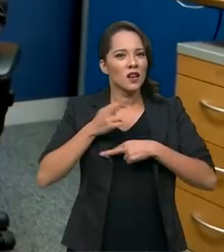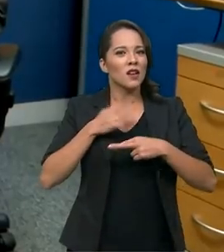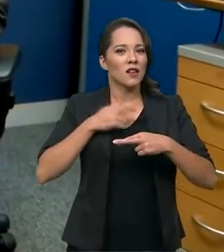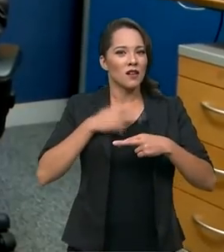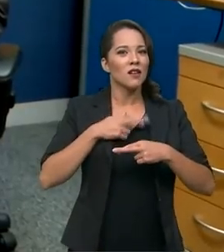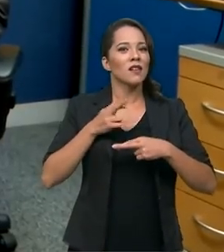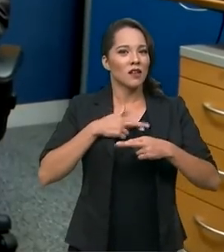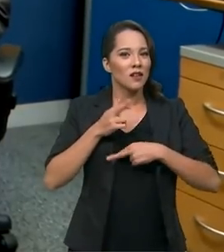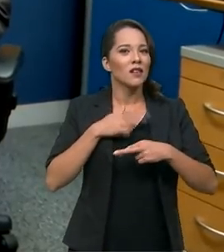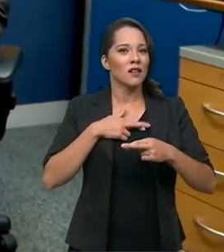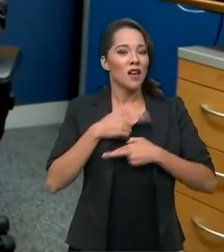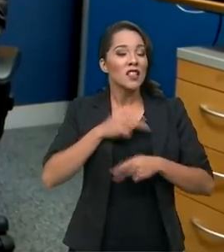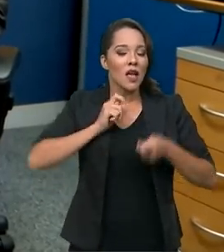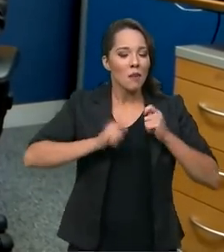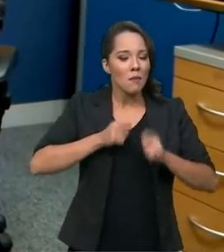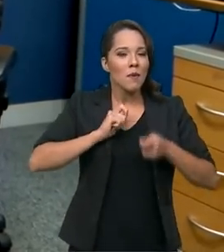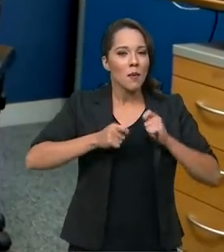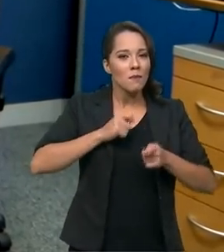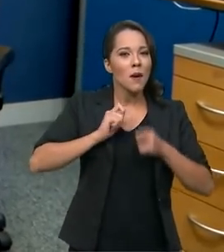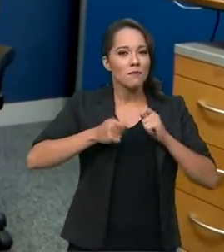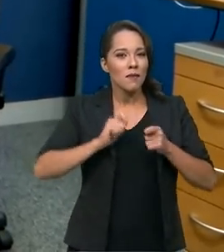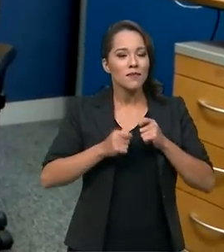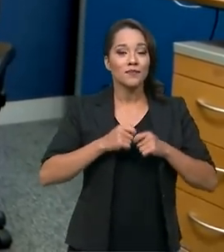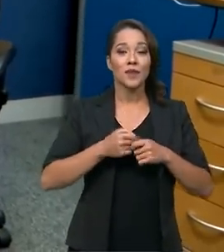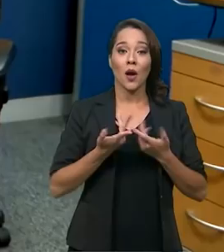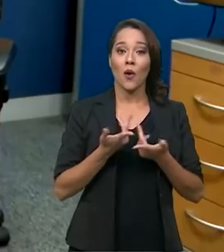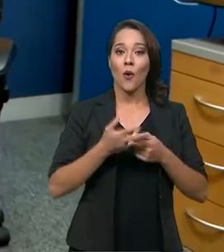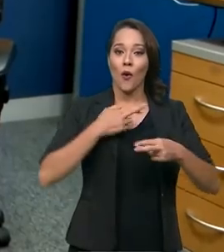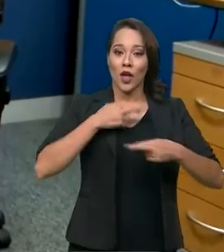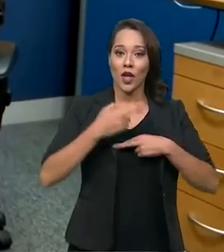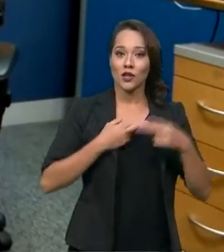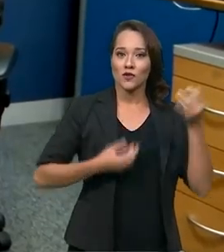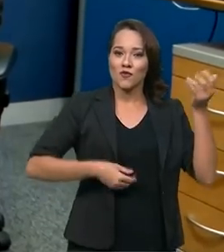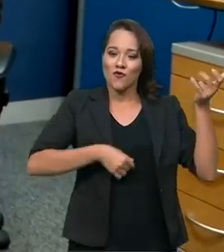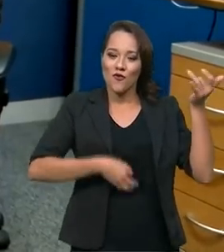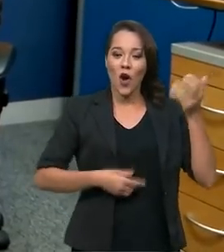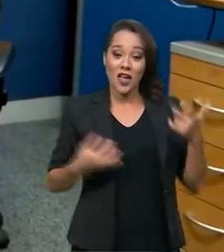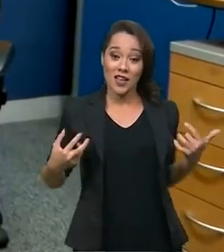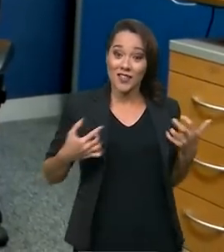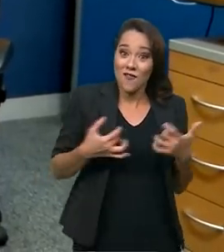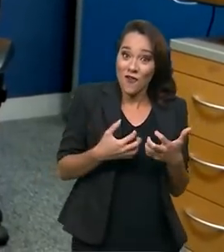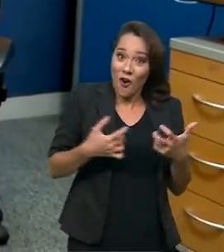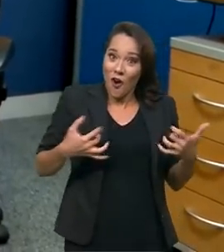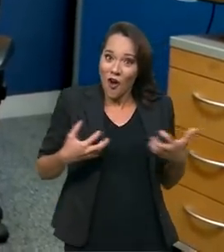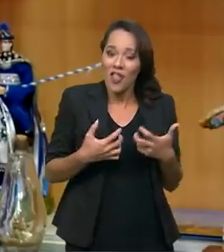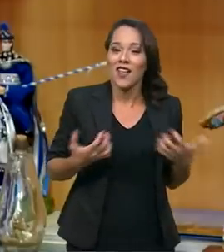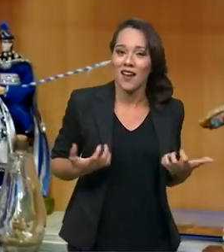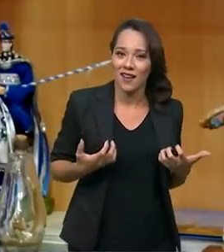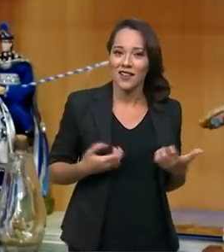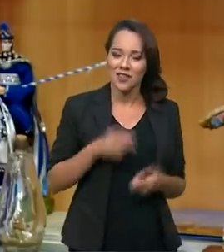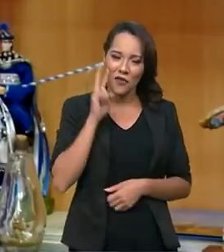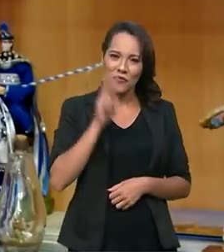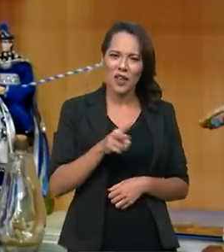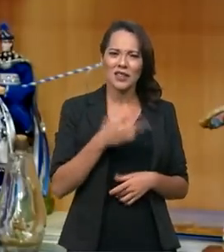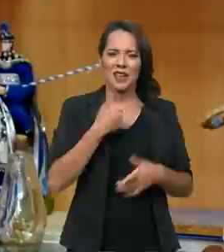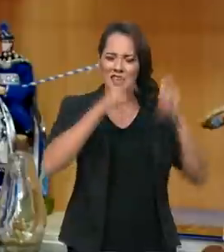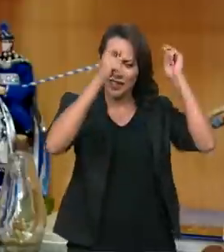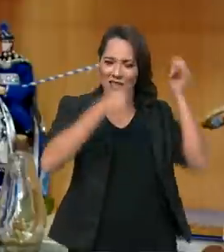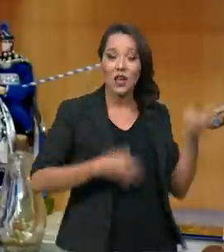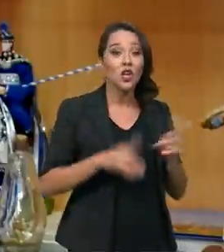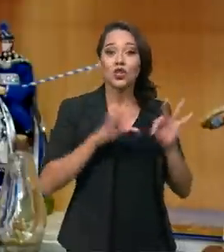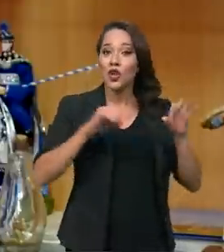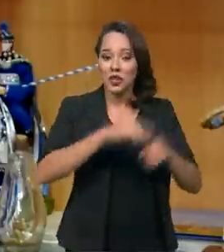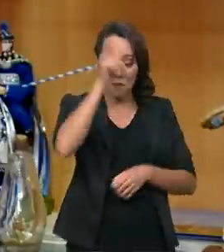liga mas ele tem um povo escrever com o ritmo do Forró EA sanfona na cara bicho você ver as banda de Sertanejo